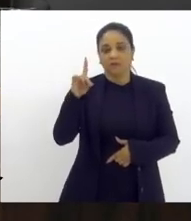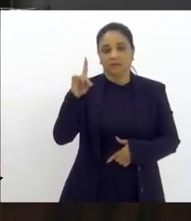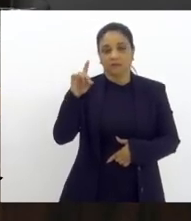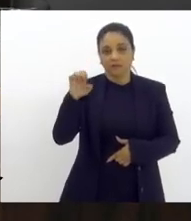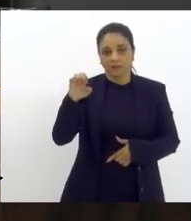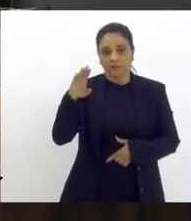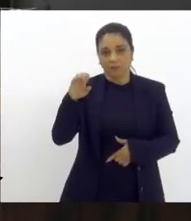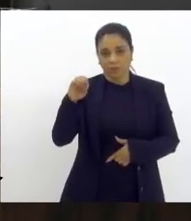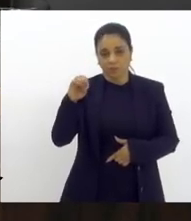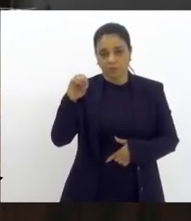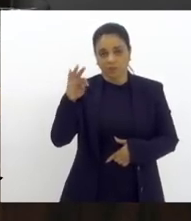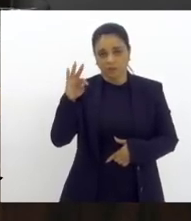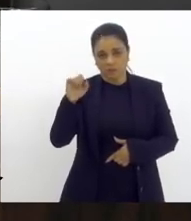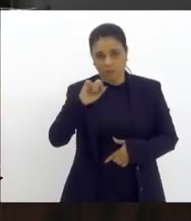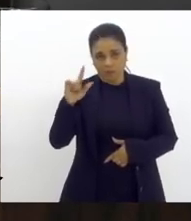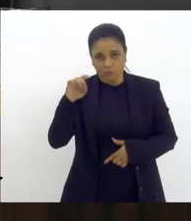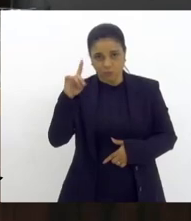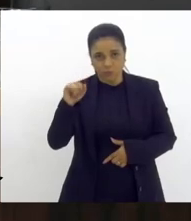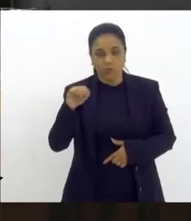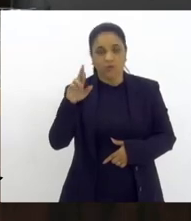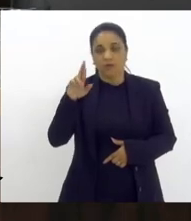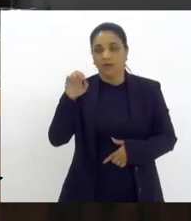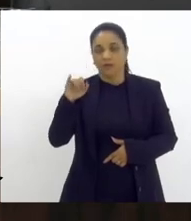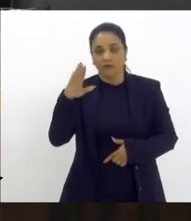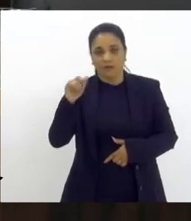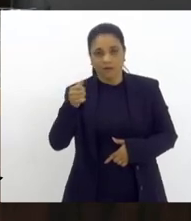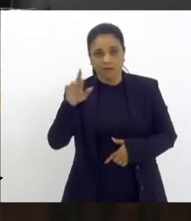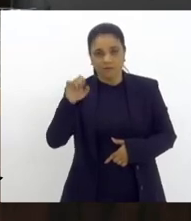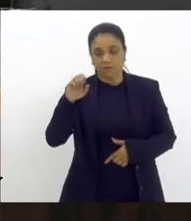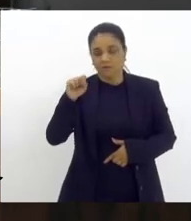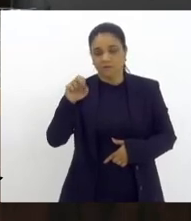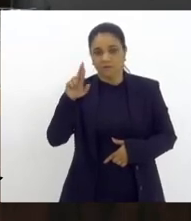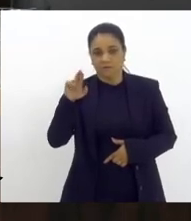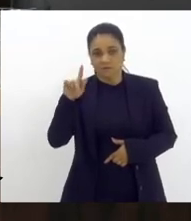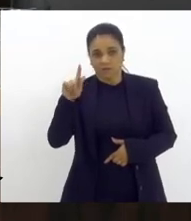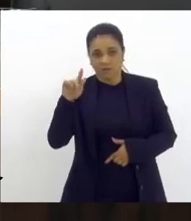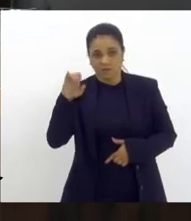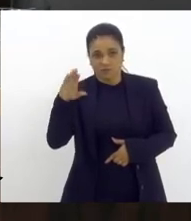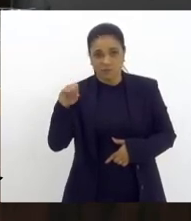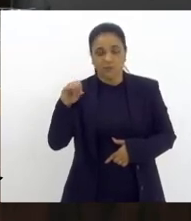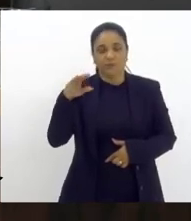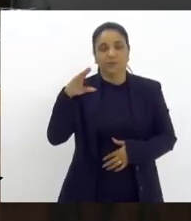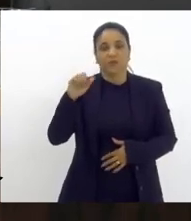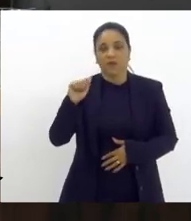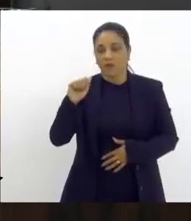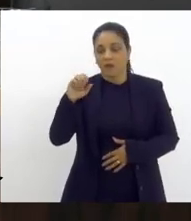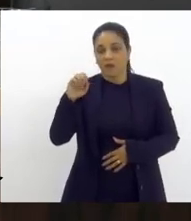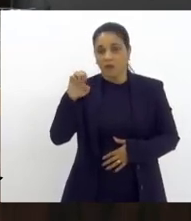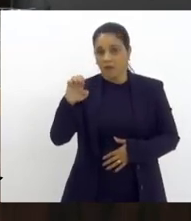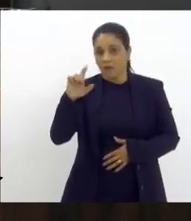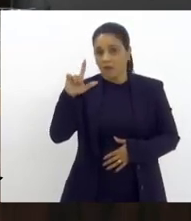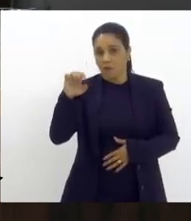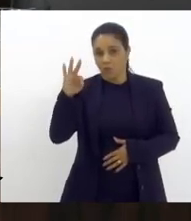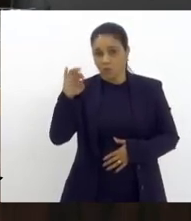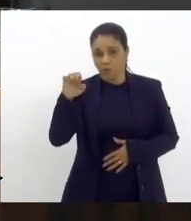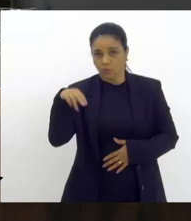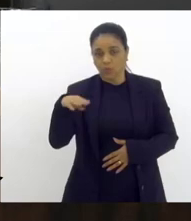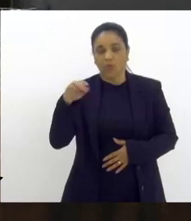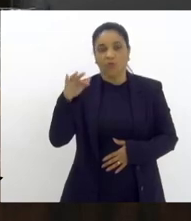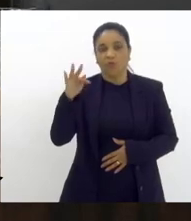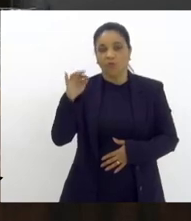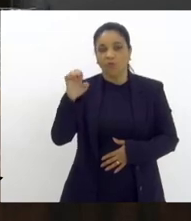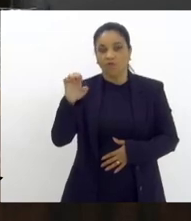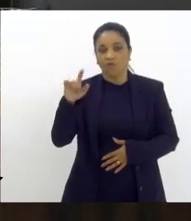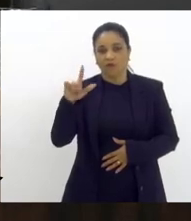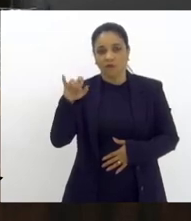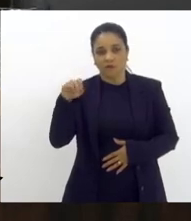Pedro Ricardo Deputado Dr Serginho Deputado Welton Cristo Deputado Fábio Silva Deputado Filipinho